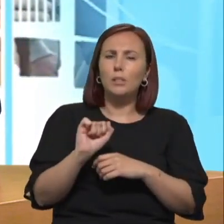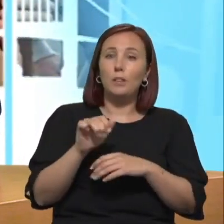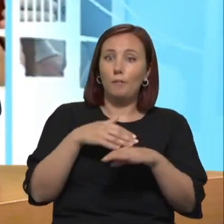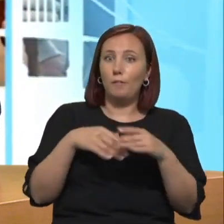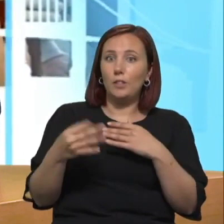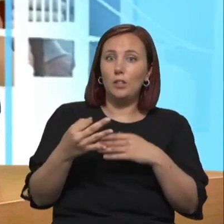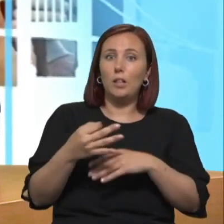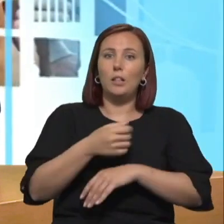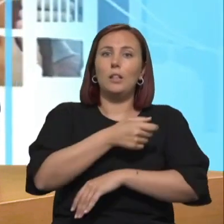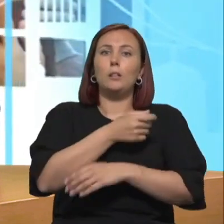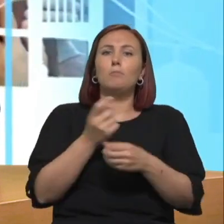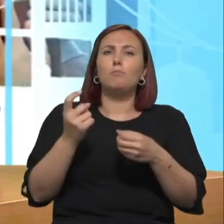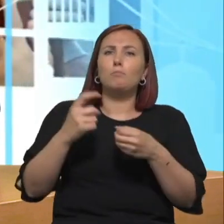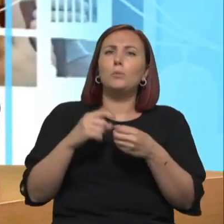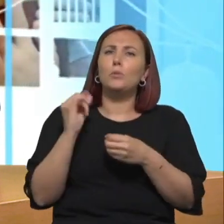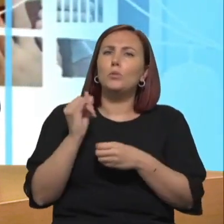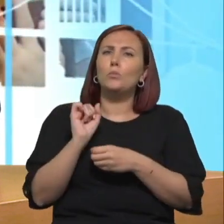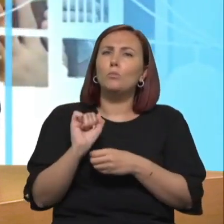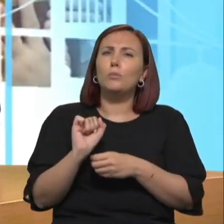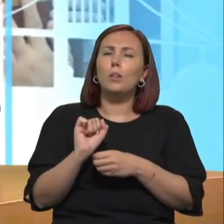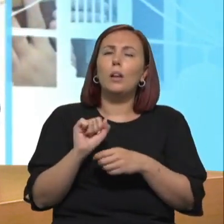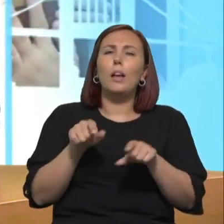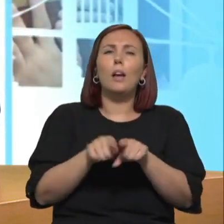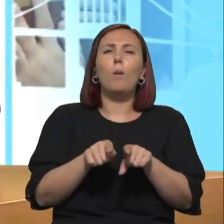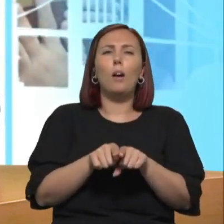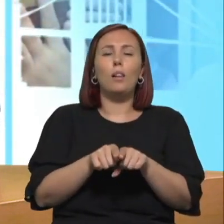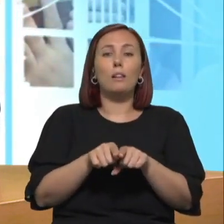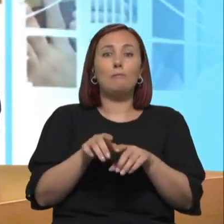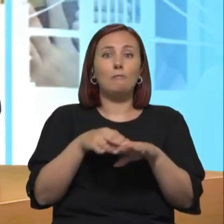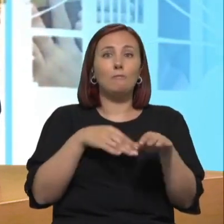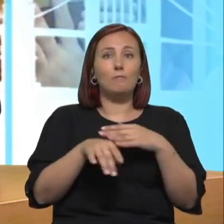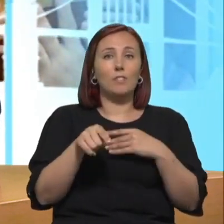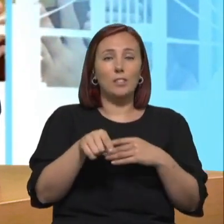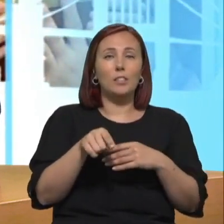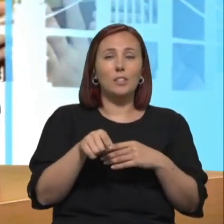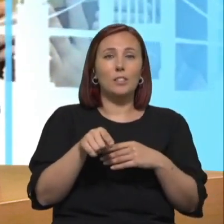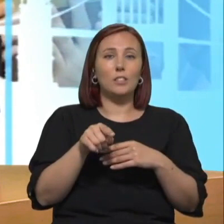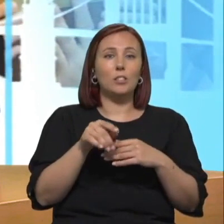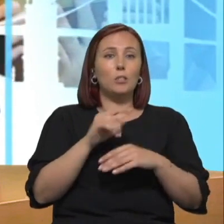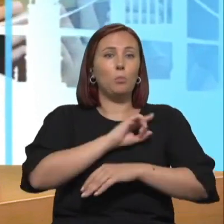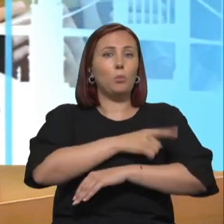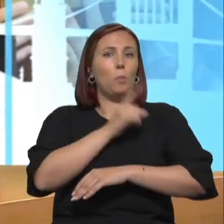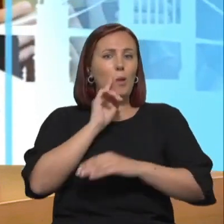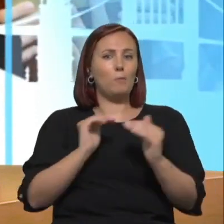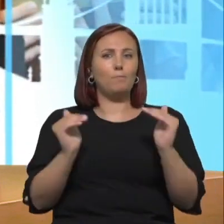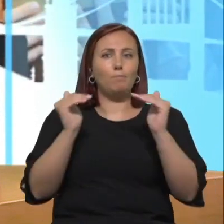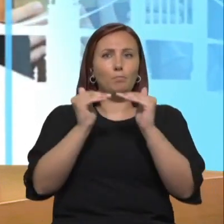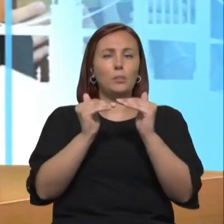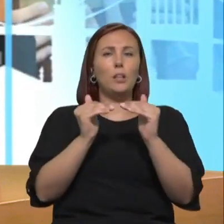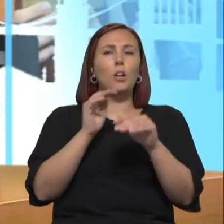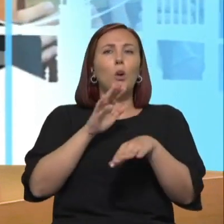do GRAO, portanto, fez isso e percebeu que também